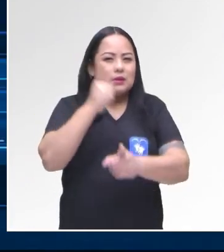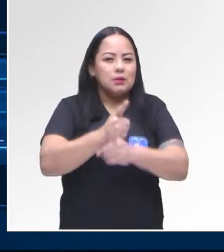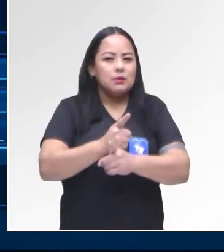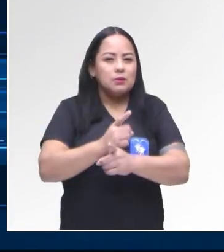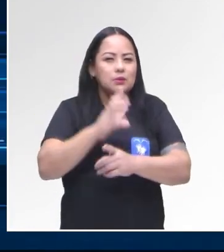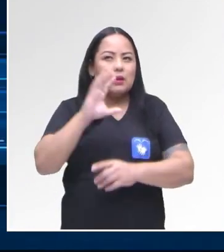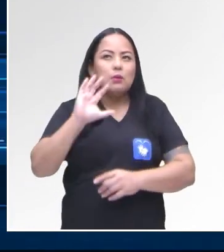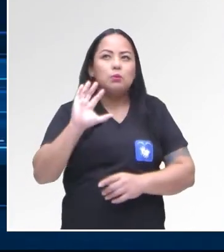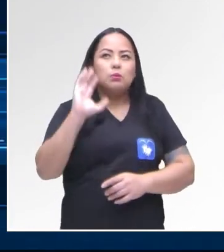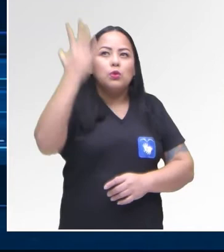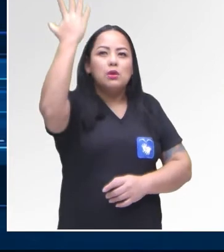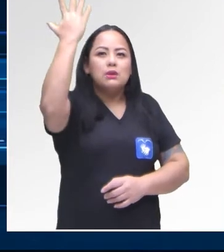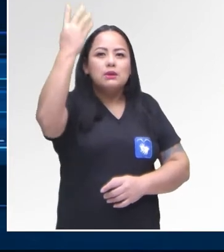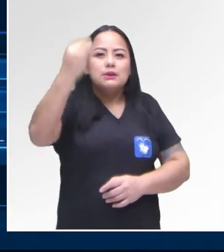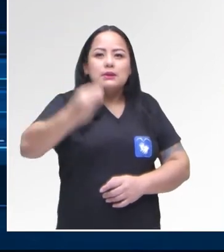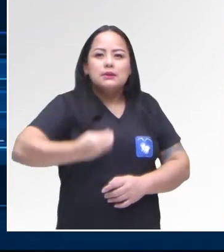momento.